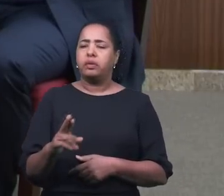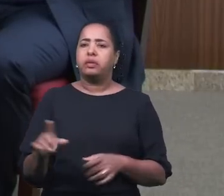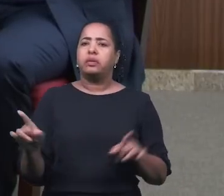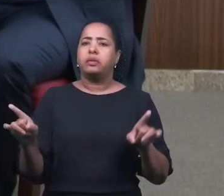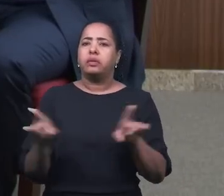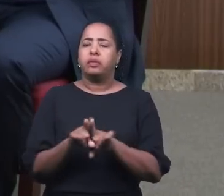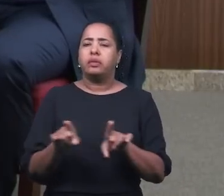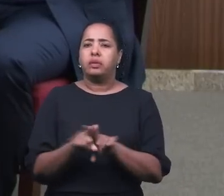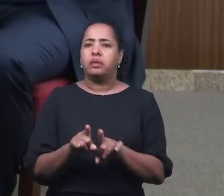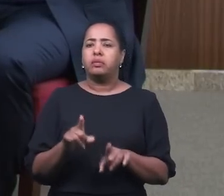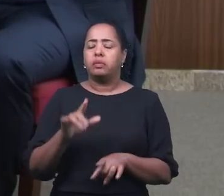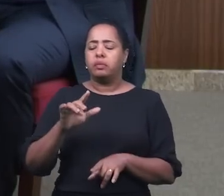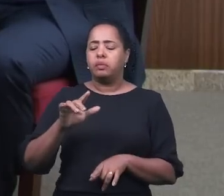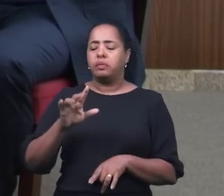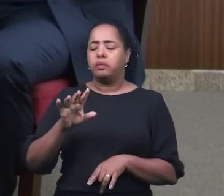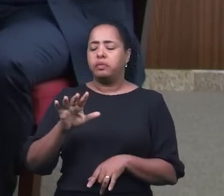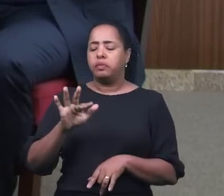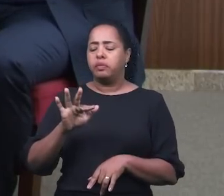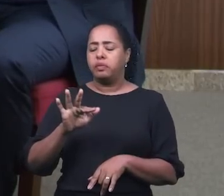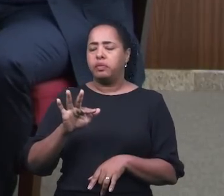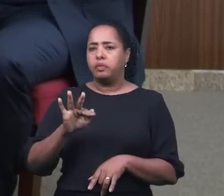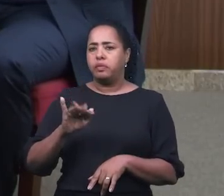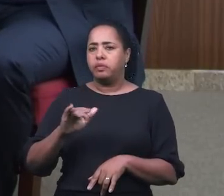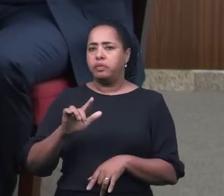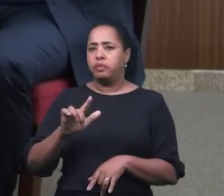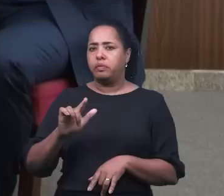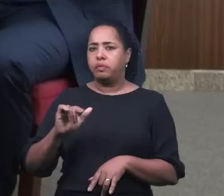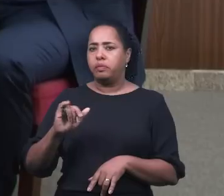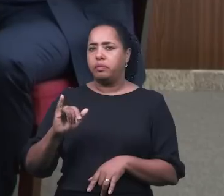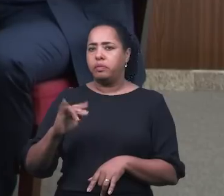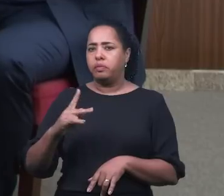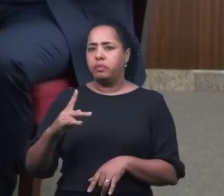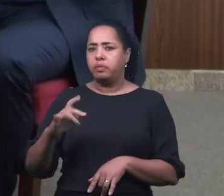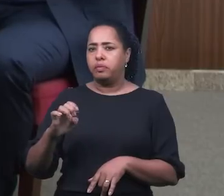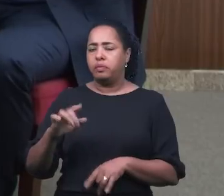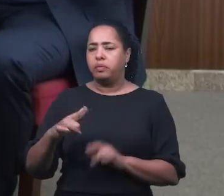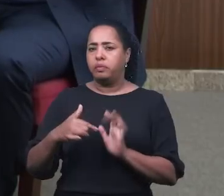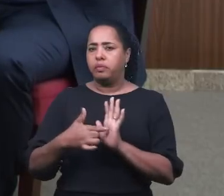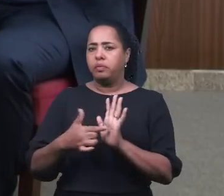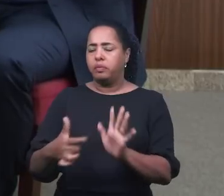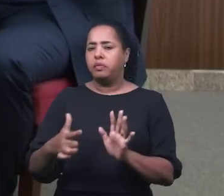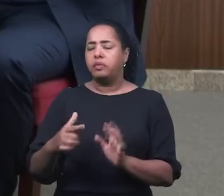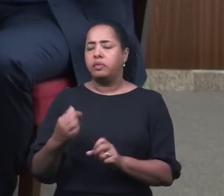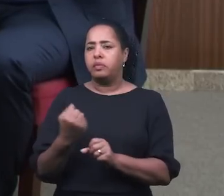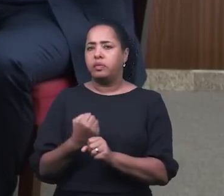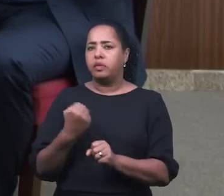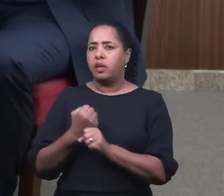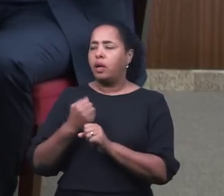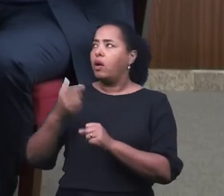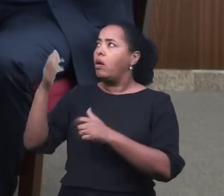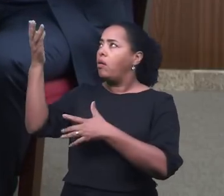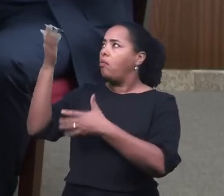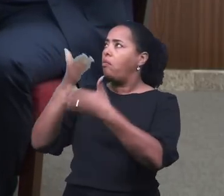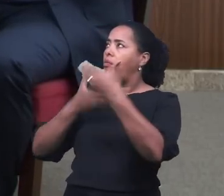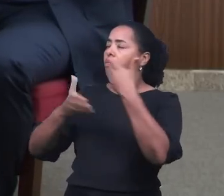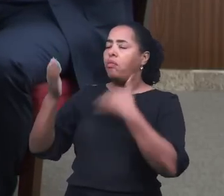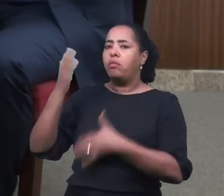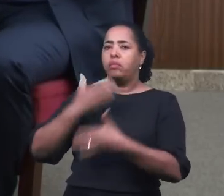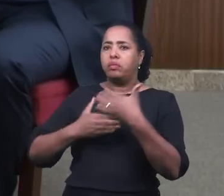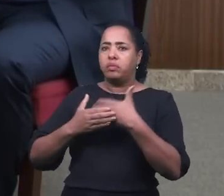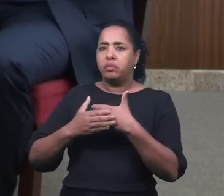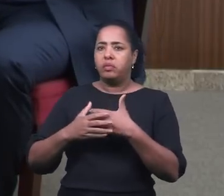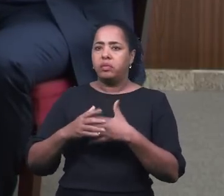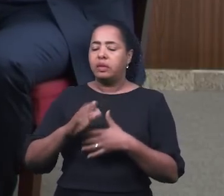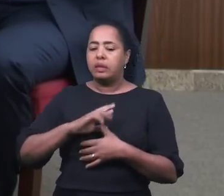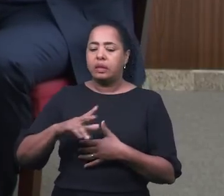E também o Felipe, quando ele faz a colocação de que a obra, ela vem de cima. Essa obra